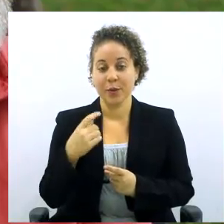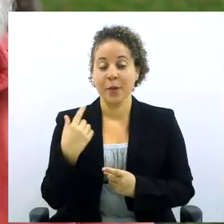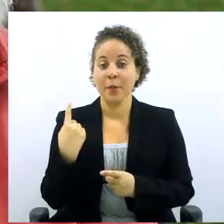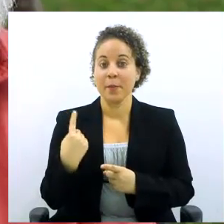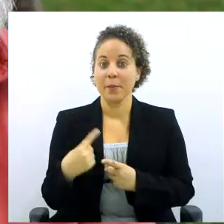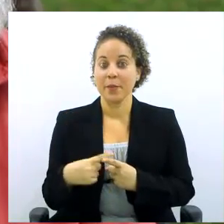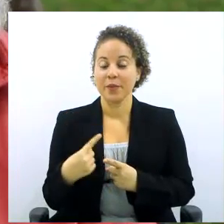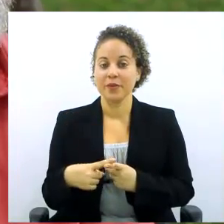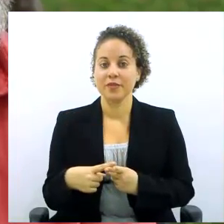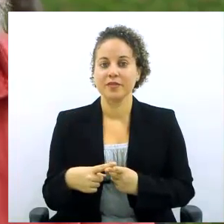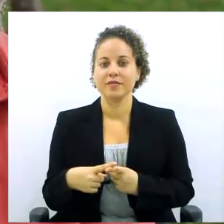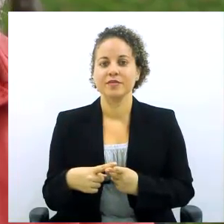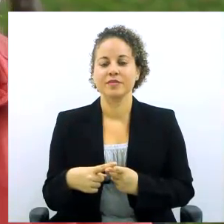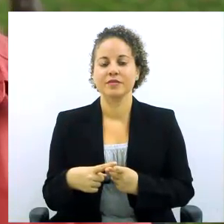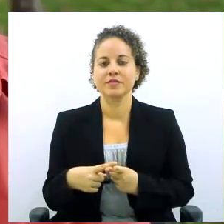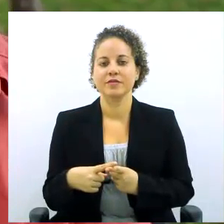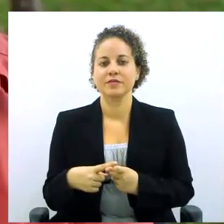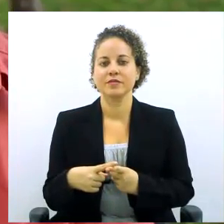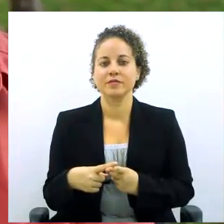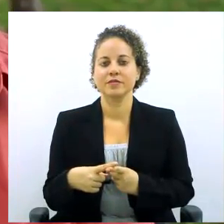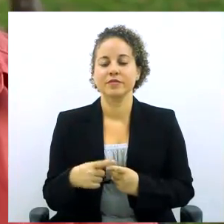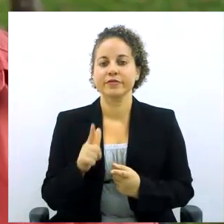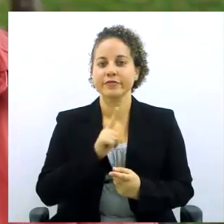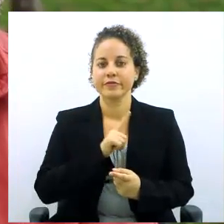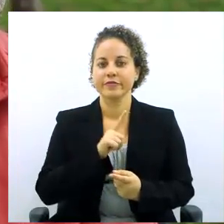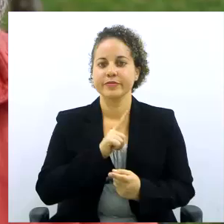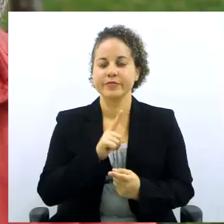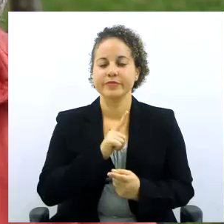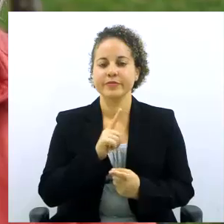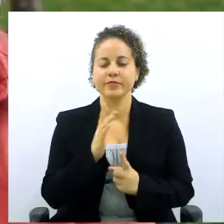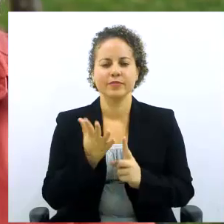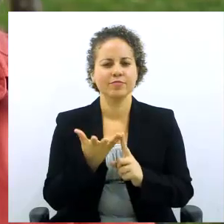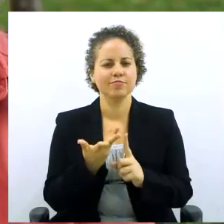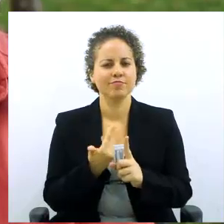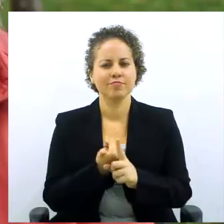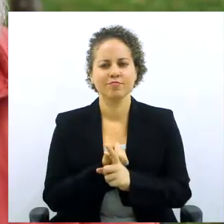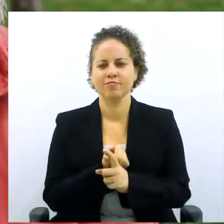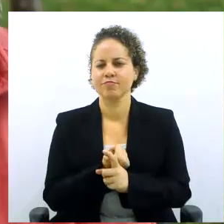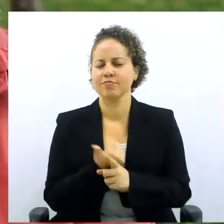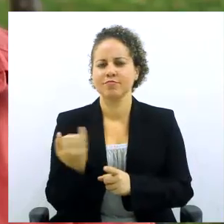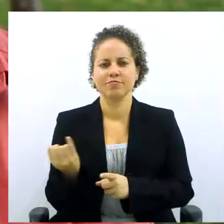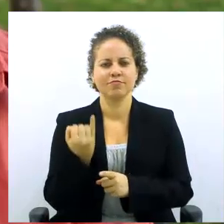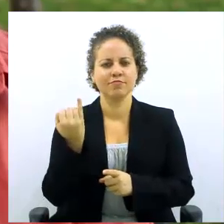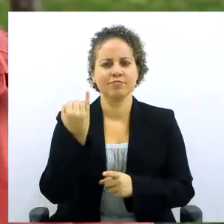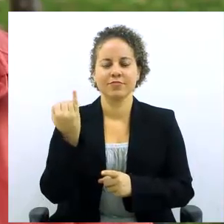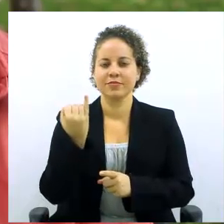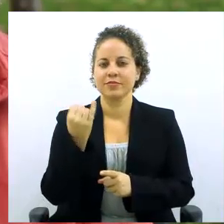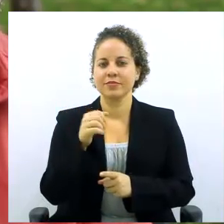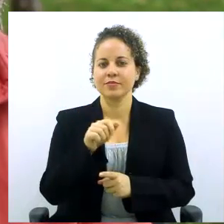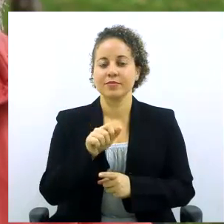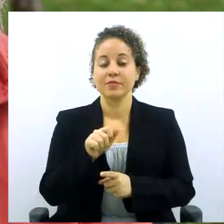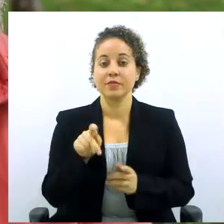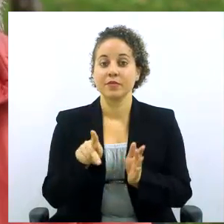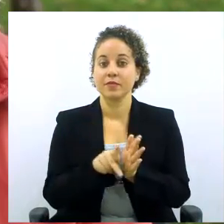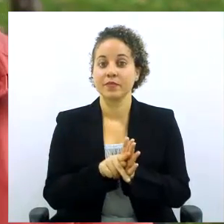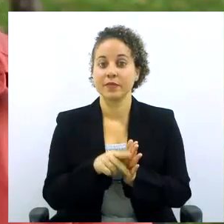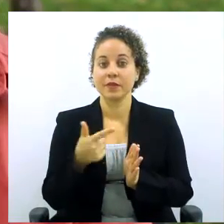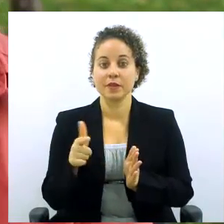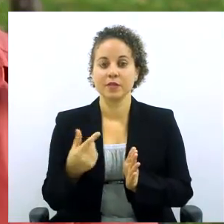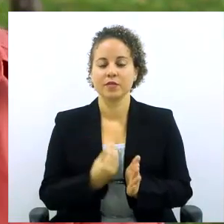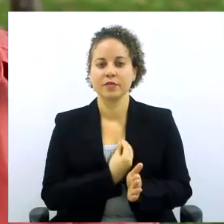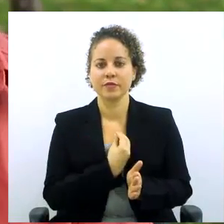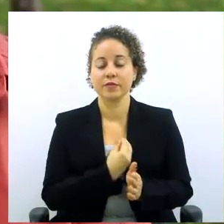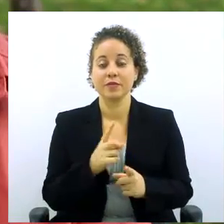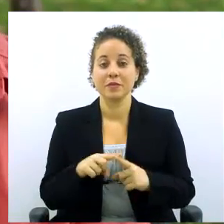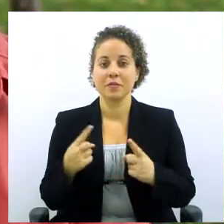ele é rico em muitas coisas que são abióticas, mas muita coisa que é